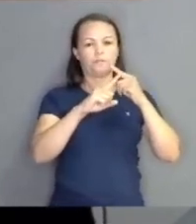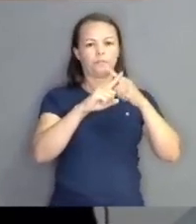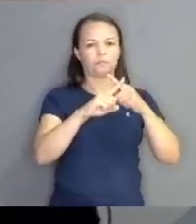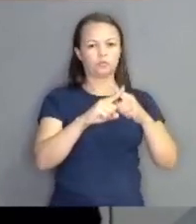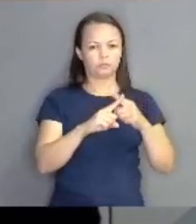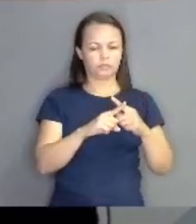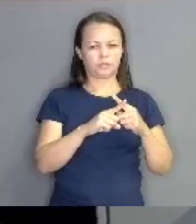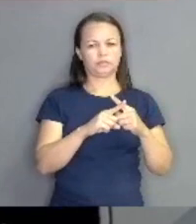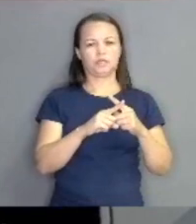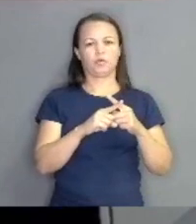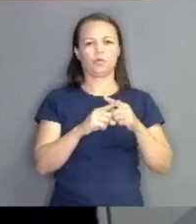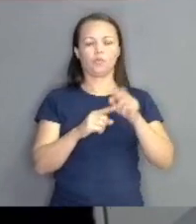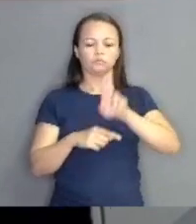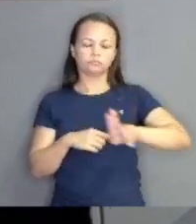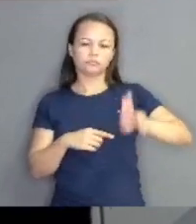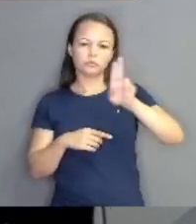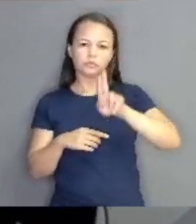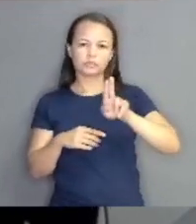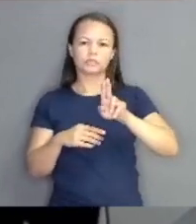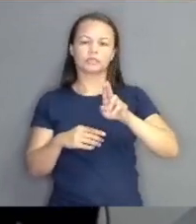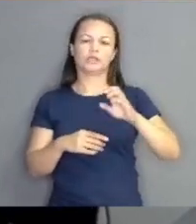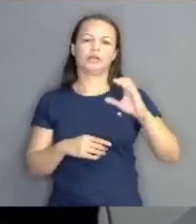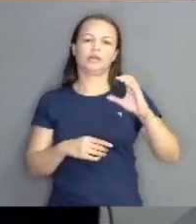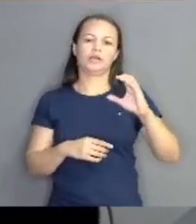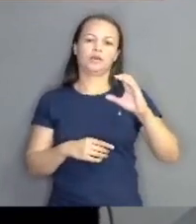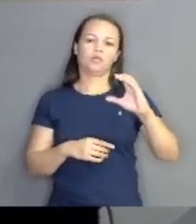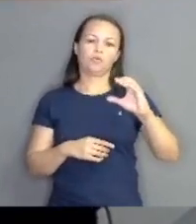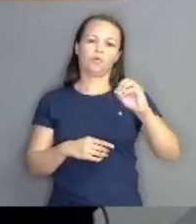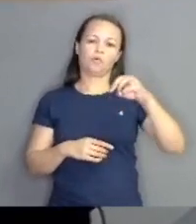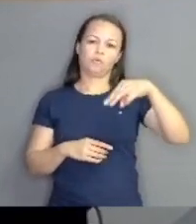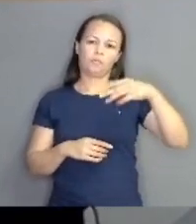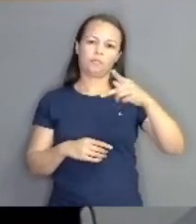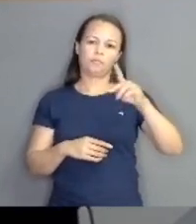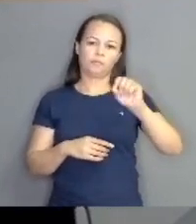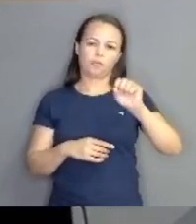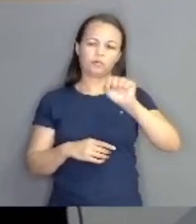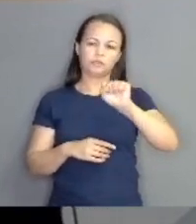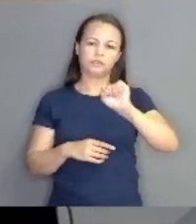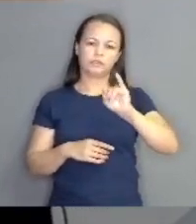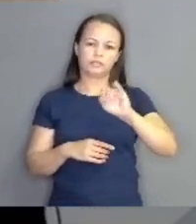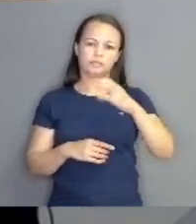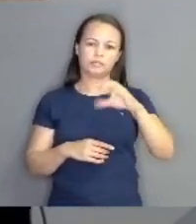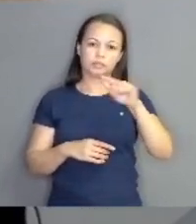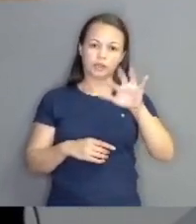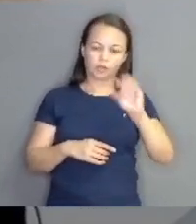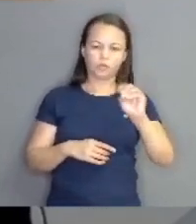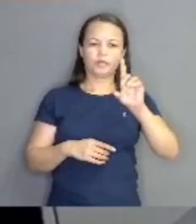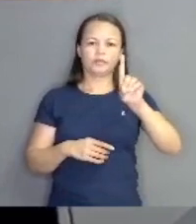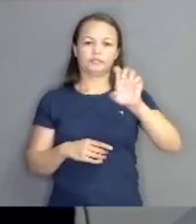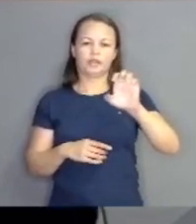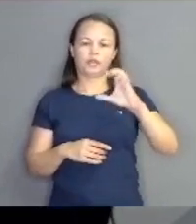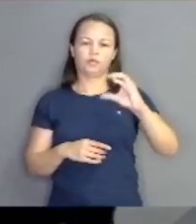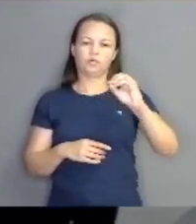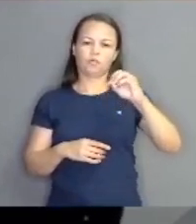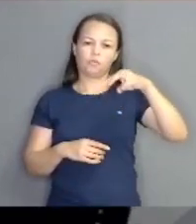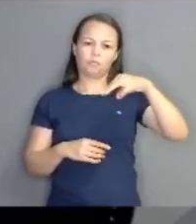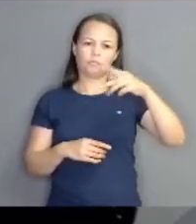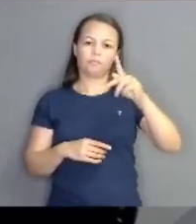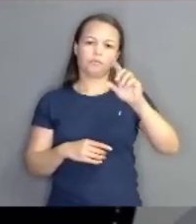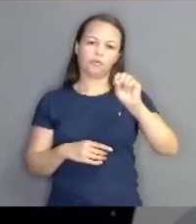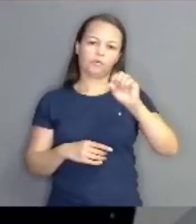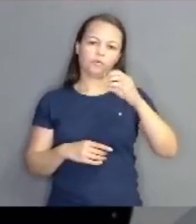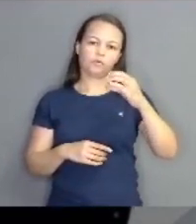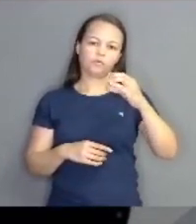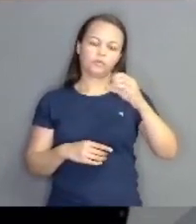a composição e a decomposição. Veremos também que a multiplicação nada mais é que